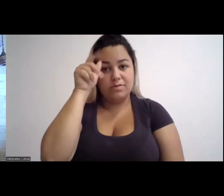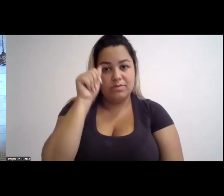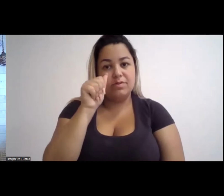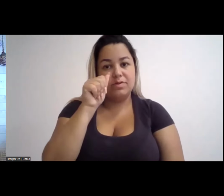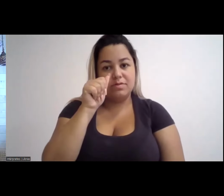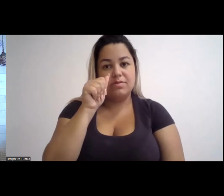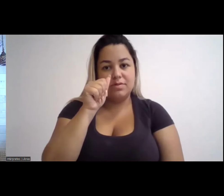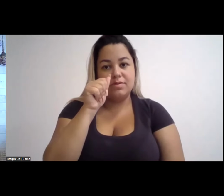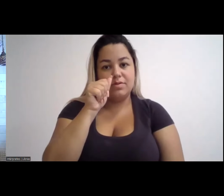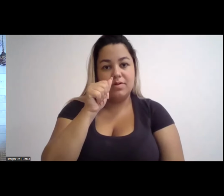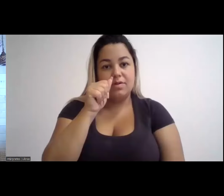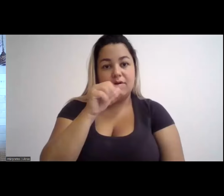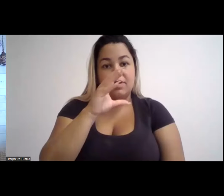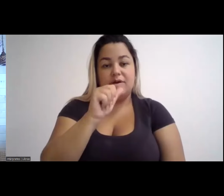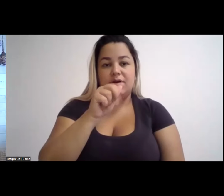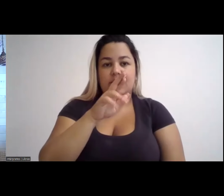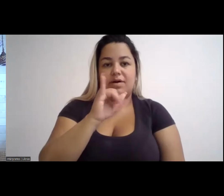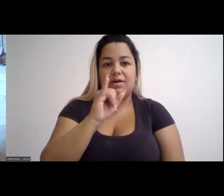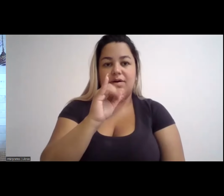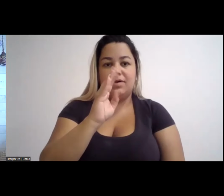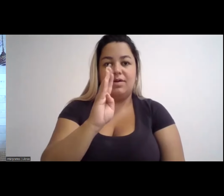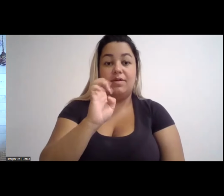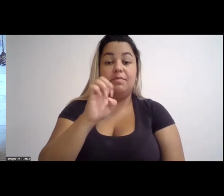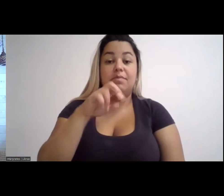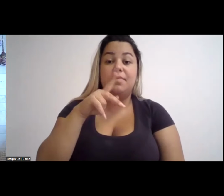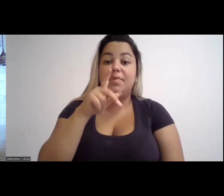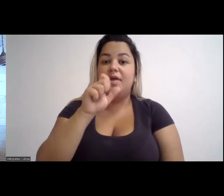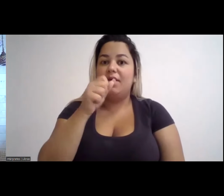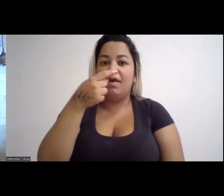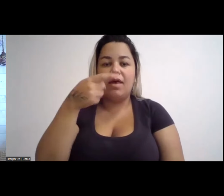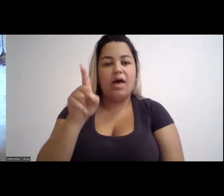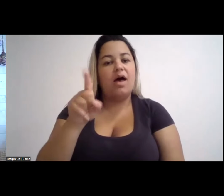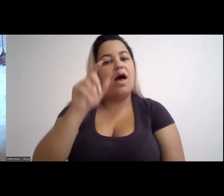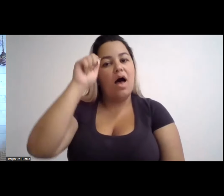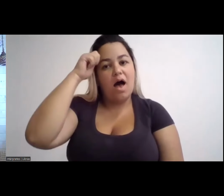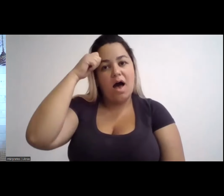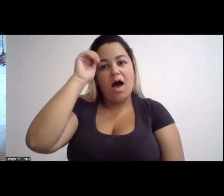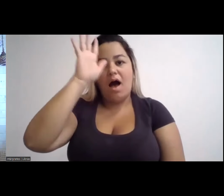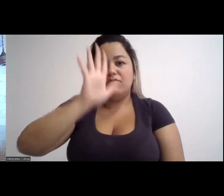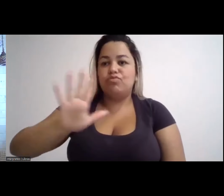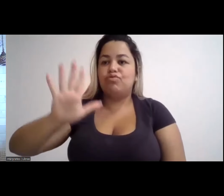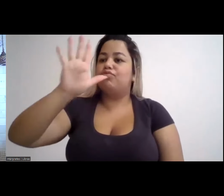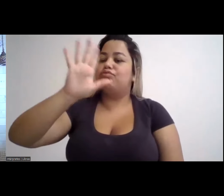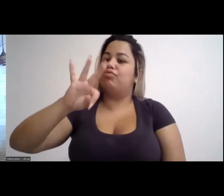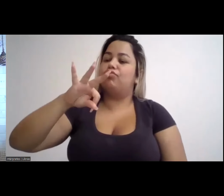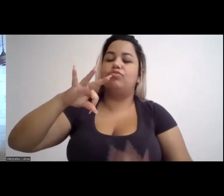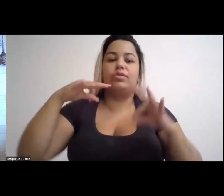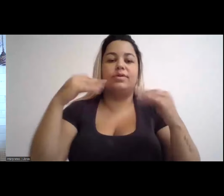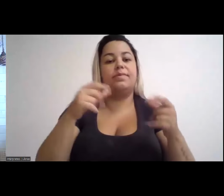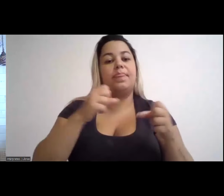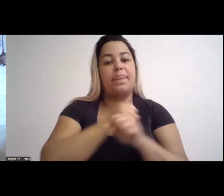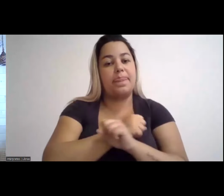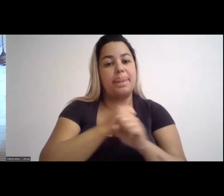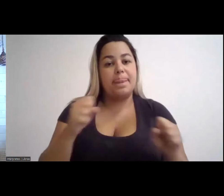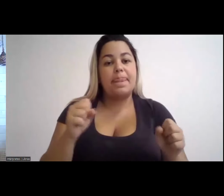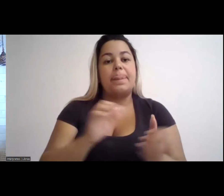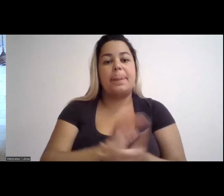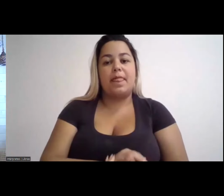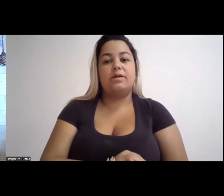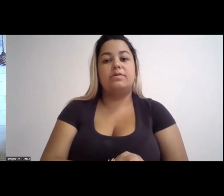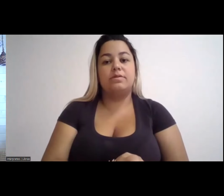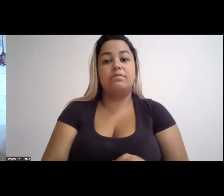economia criativa caribenha, uma economia criativa africana, com todas as suas possibilidades. Esse é,